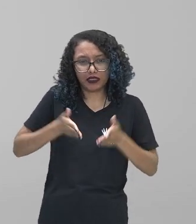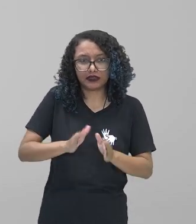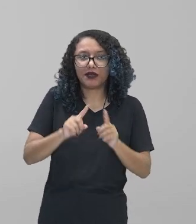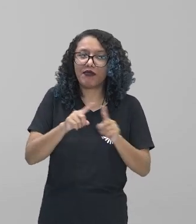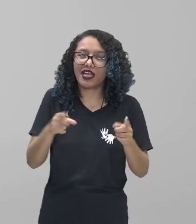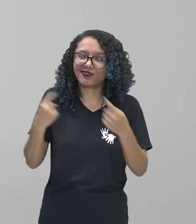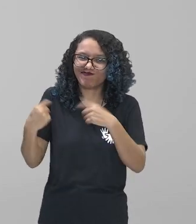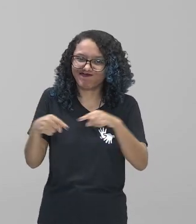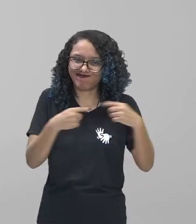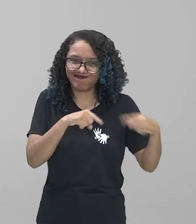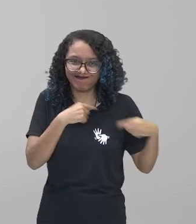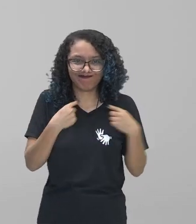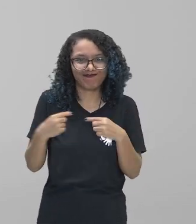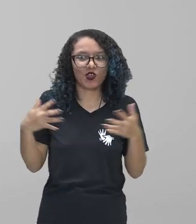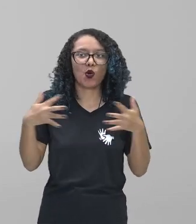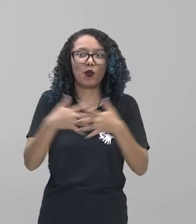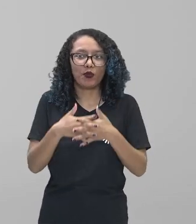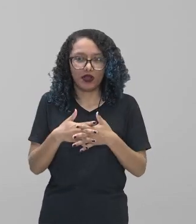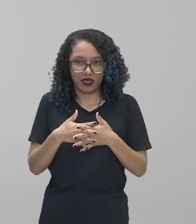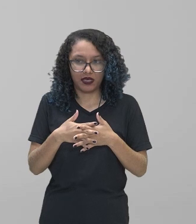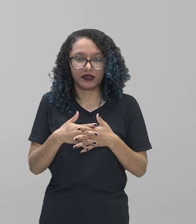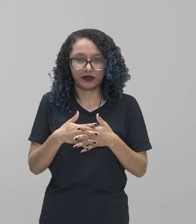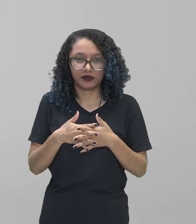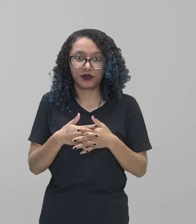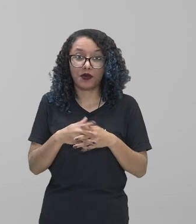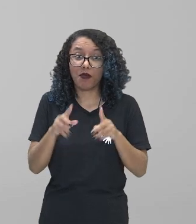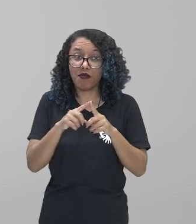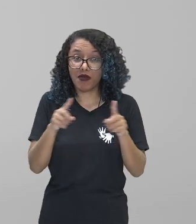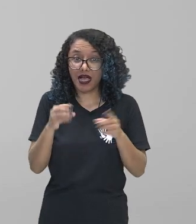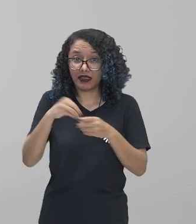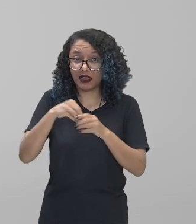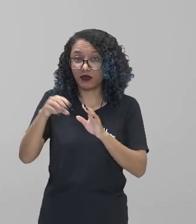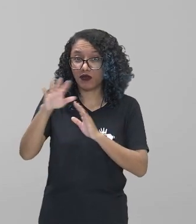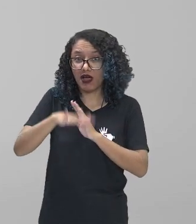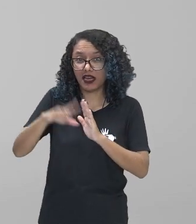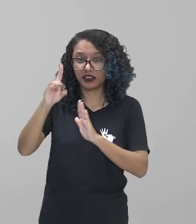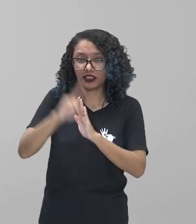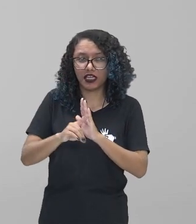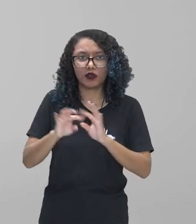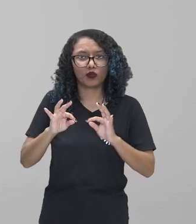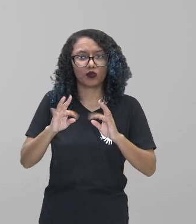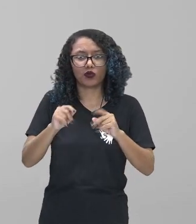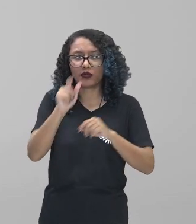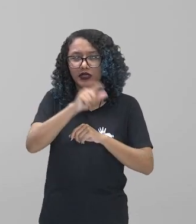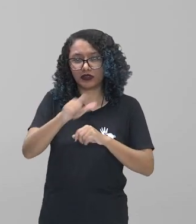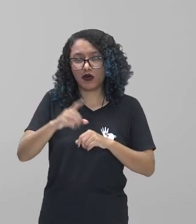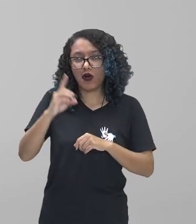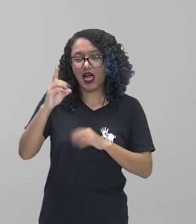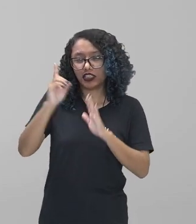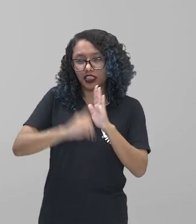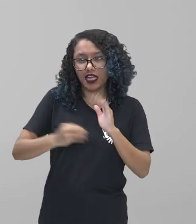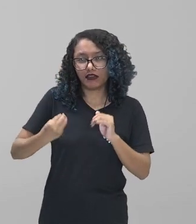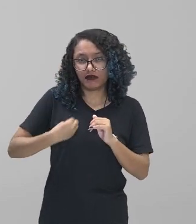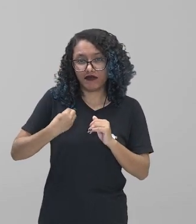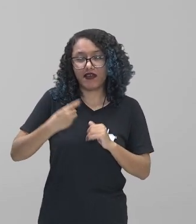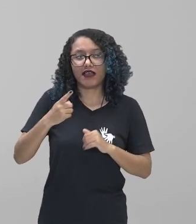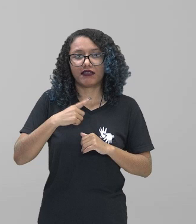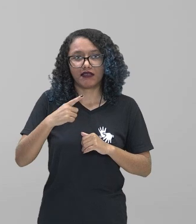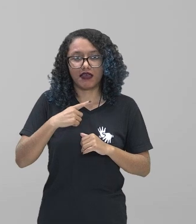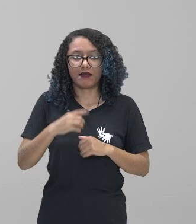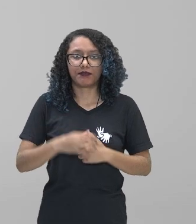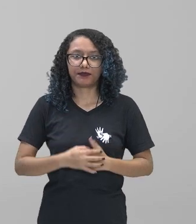complexa. Mas dentro do direito, todos têm direito a viver. A